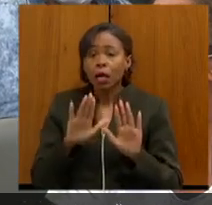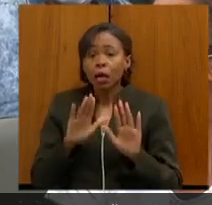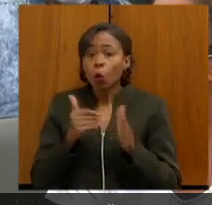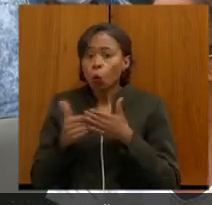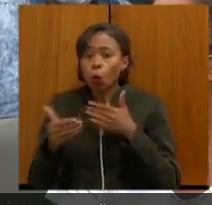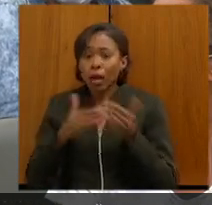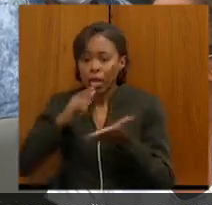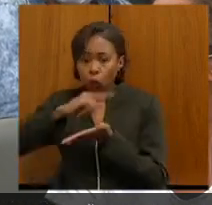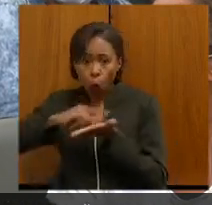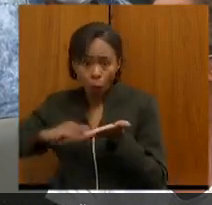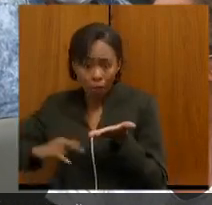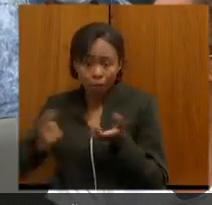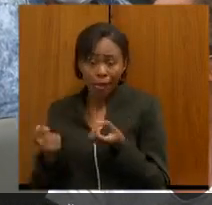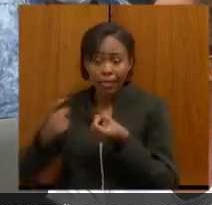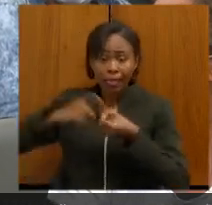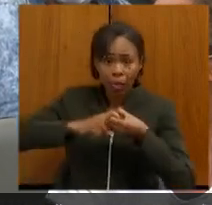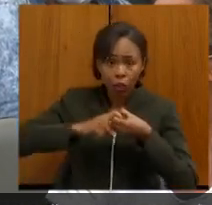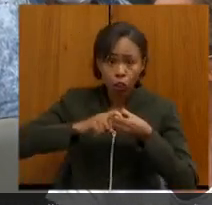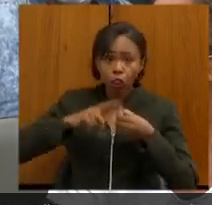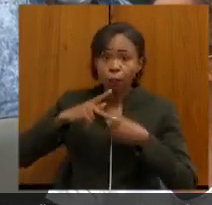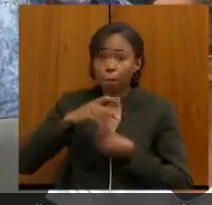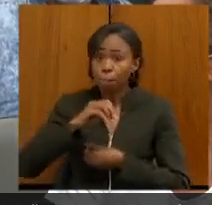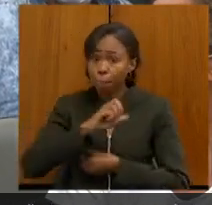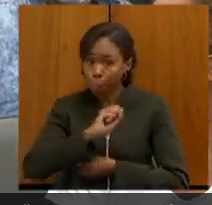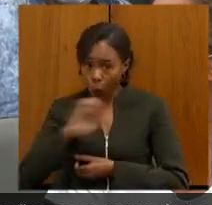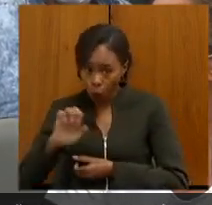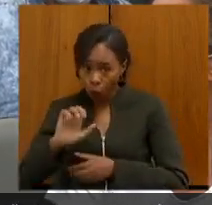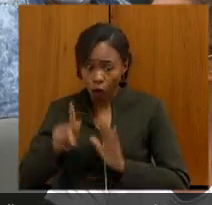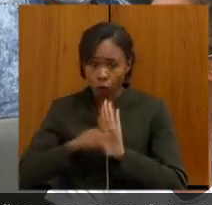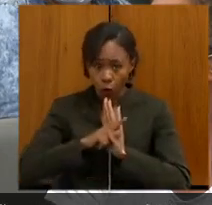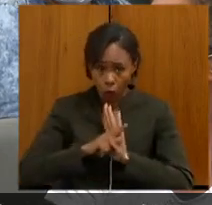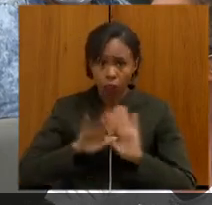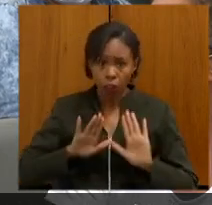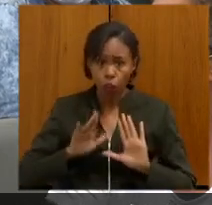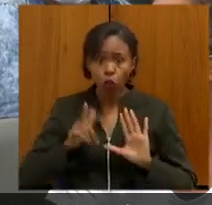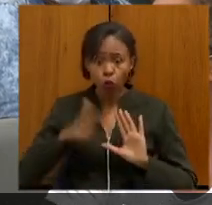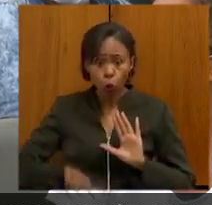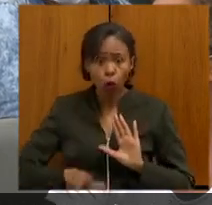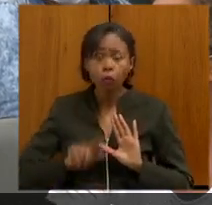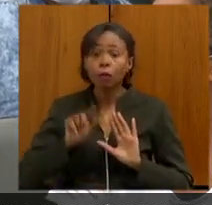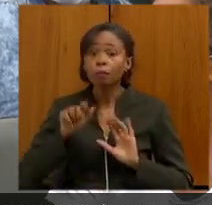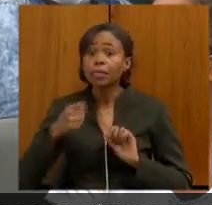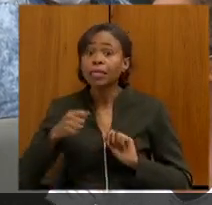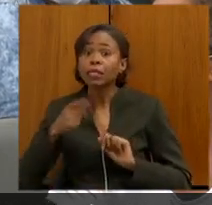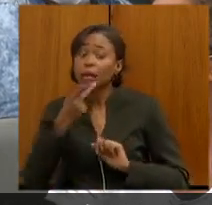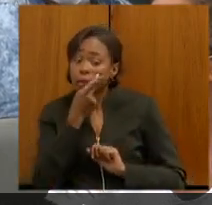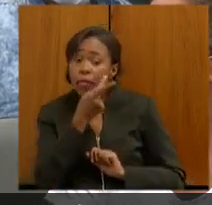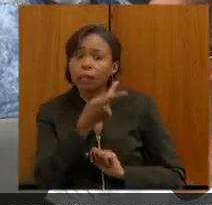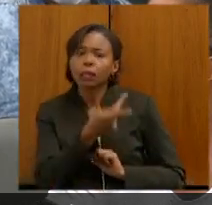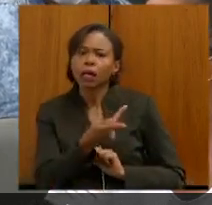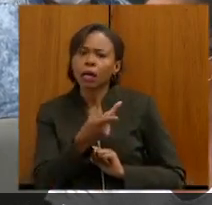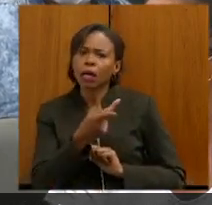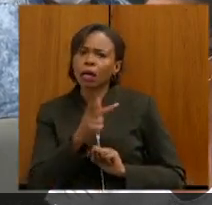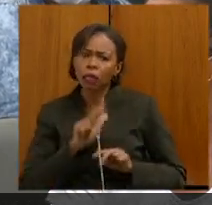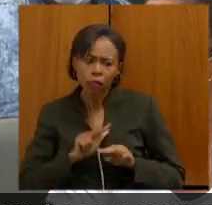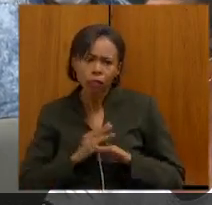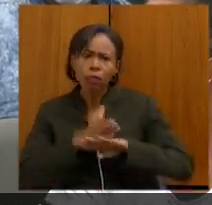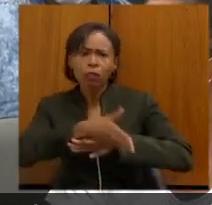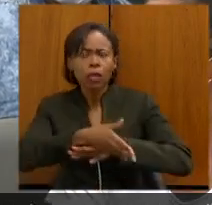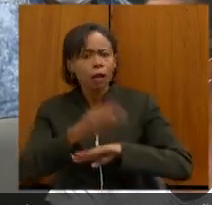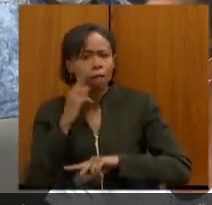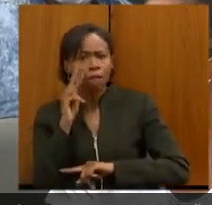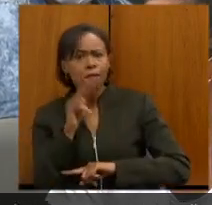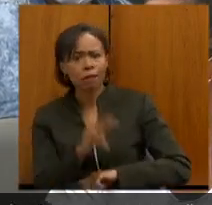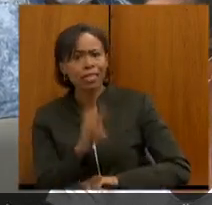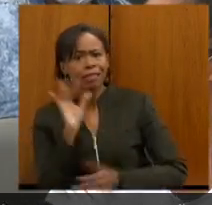reintegração de posse tem que ter que ir lá sabe tem que colocar os pés lá dentro igual a vocês colocaram tem que fazer o